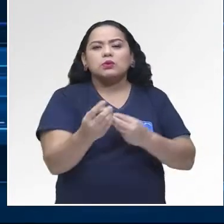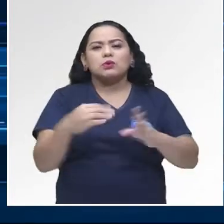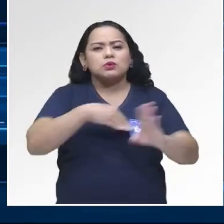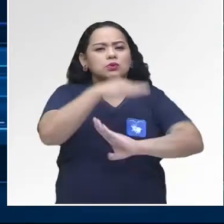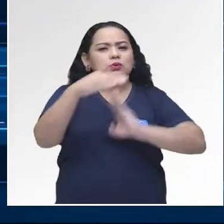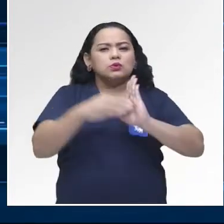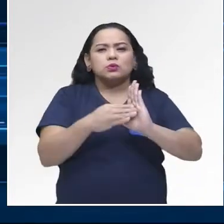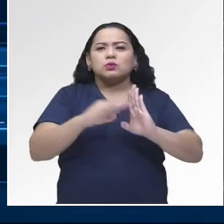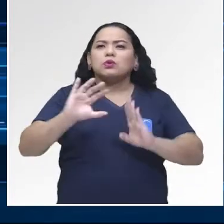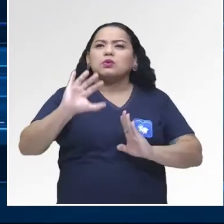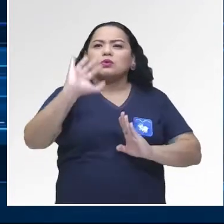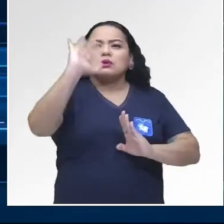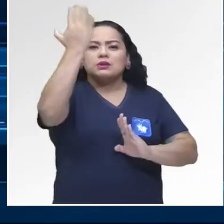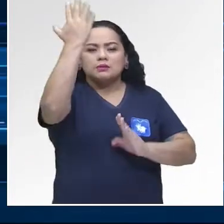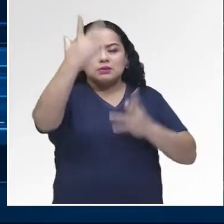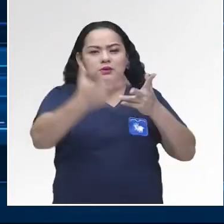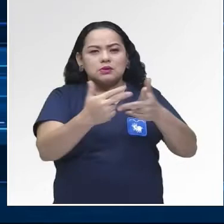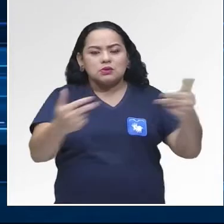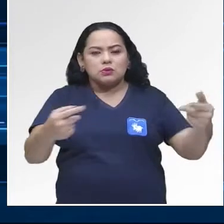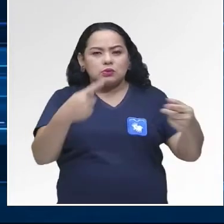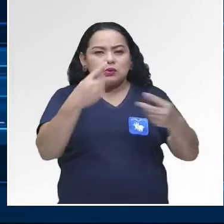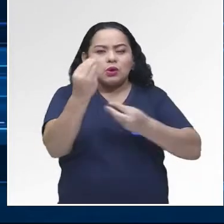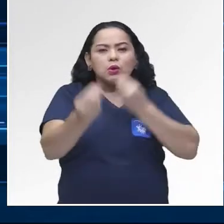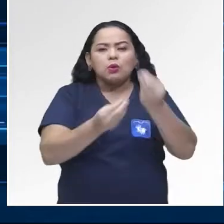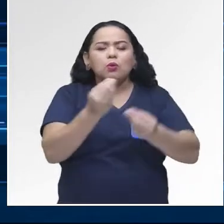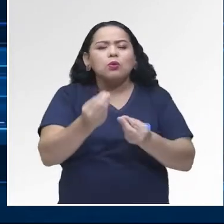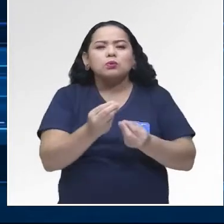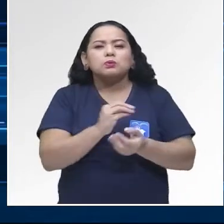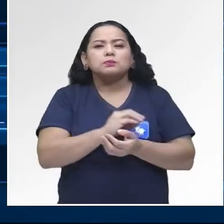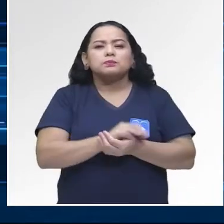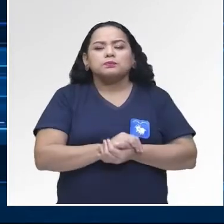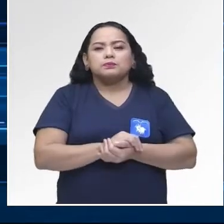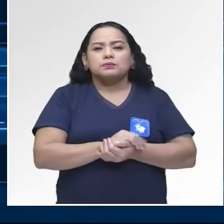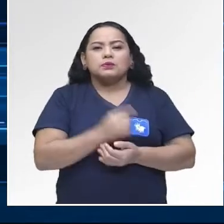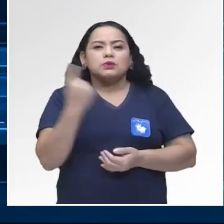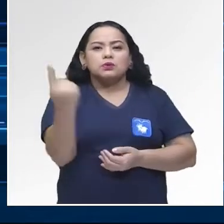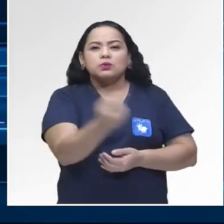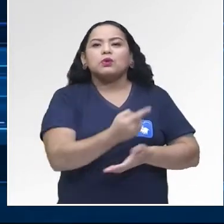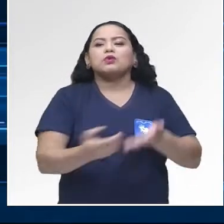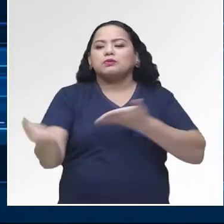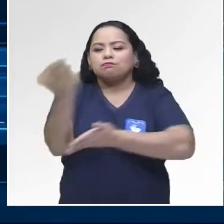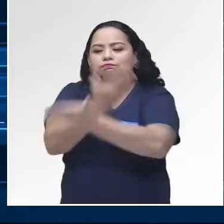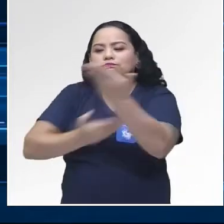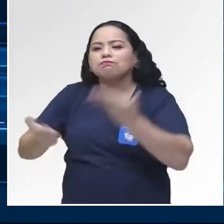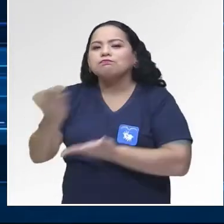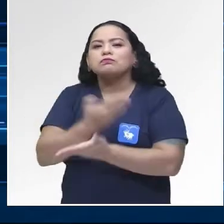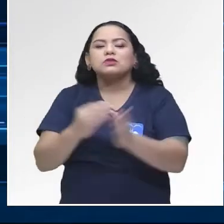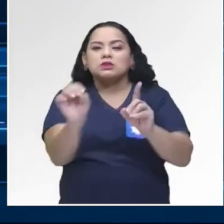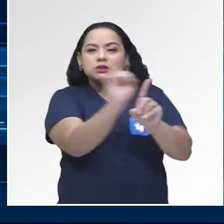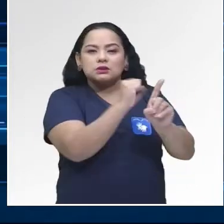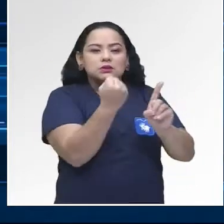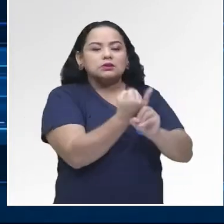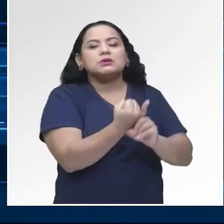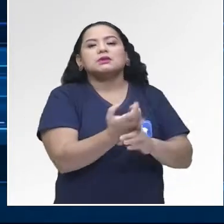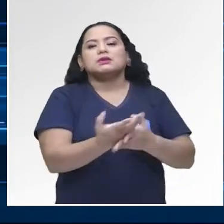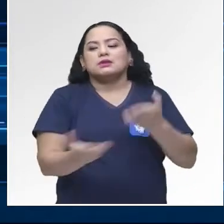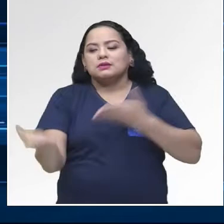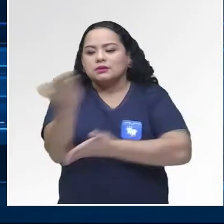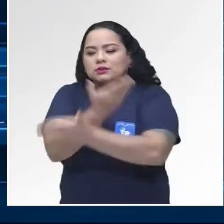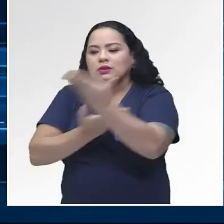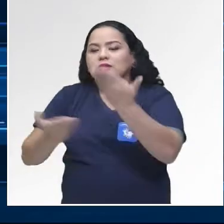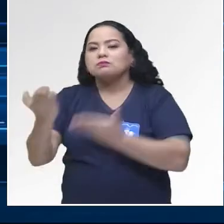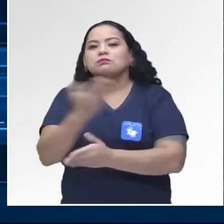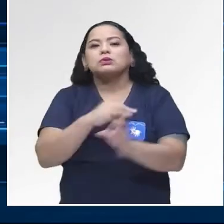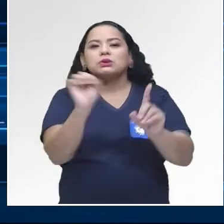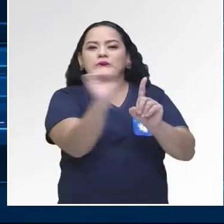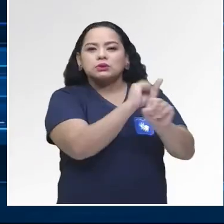as coisas por meio de quê? Do nosso convívio social. São nas relações